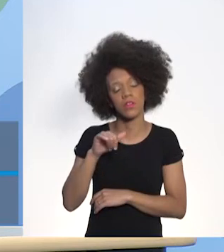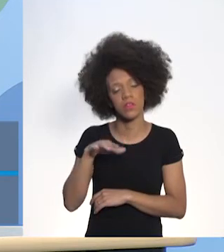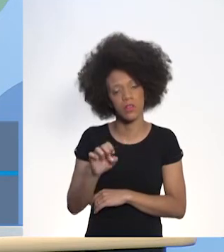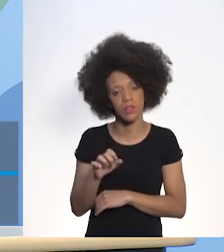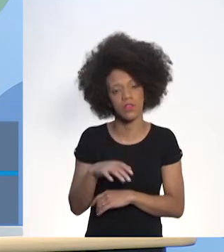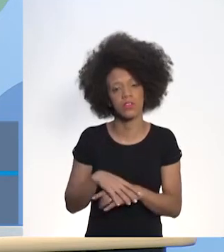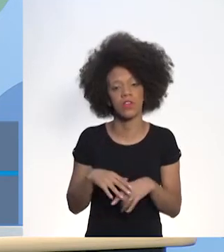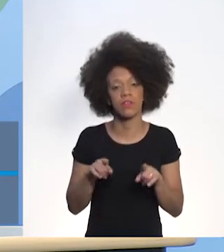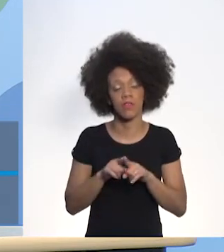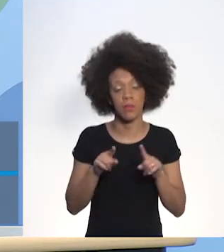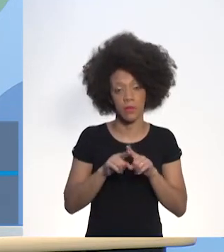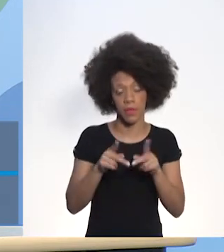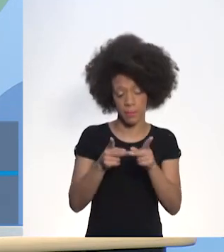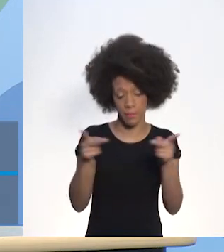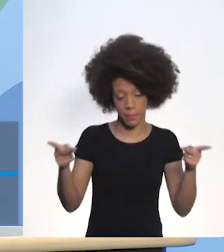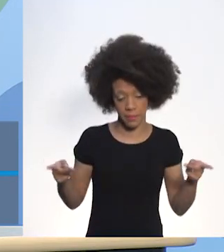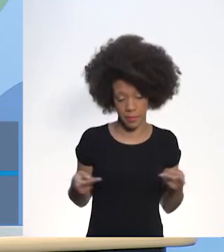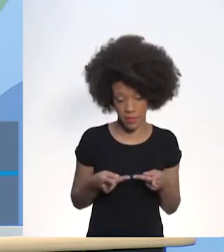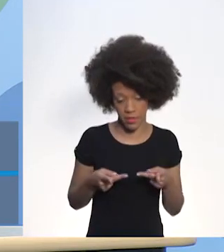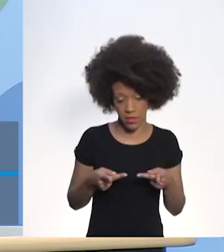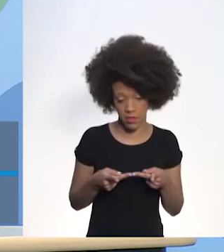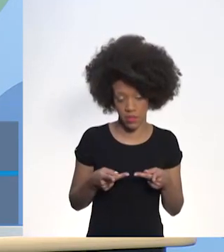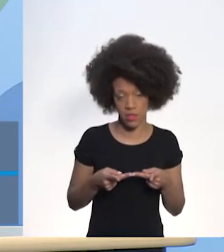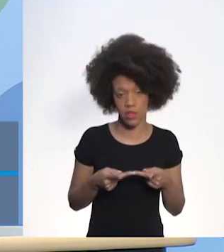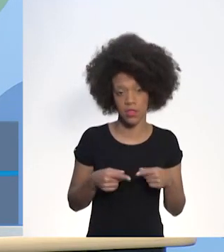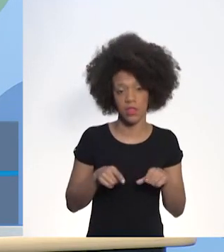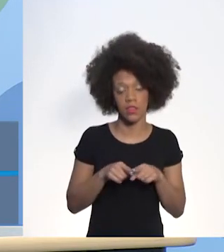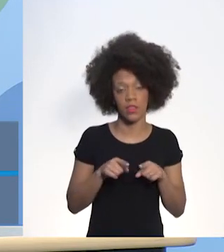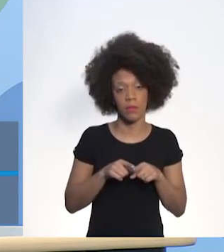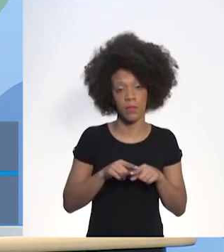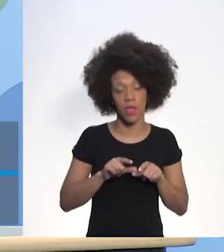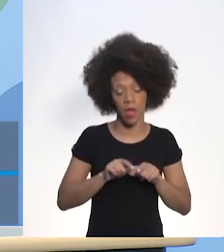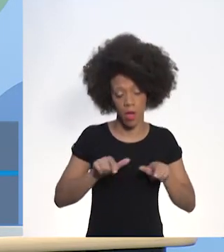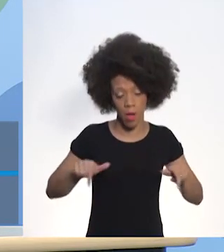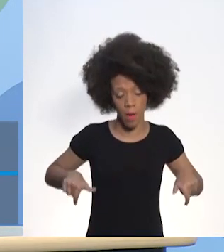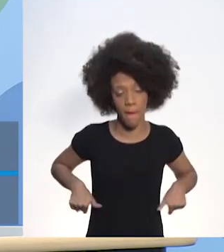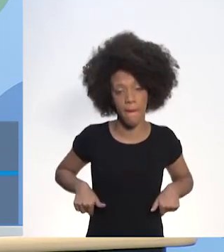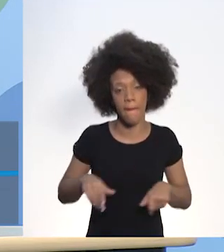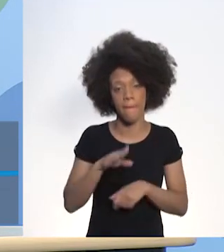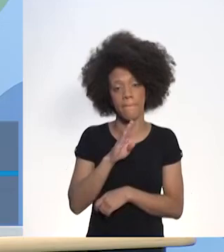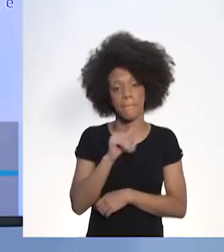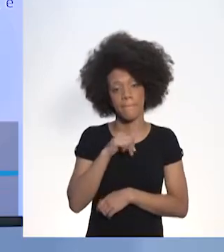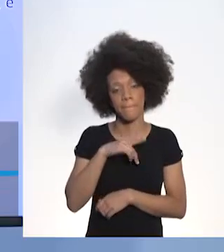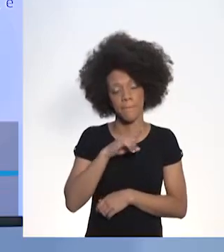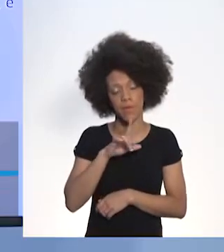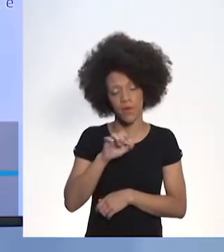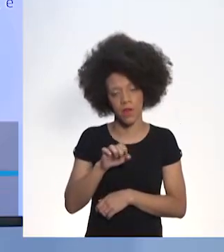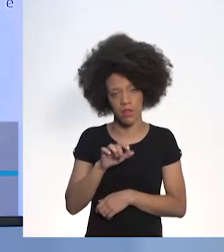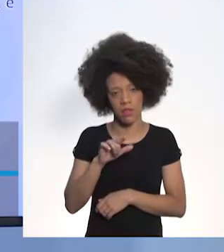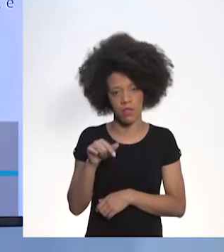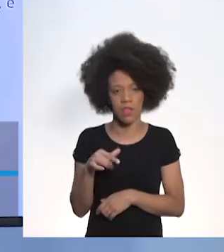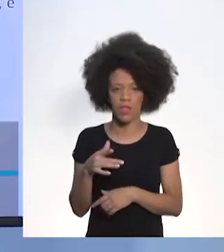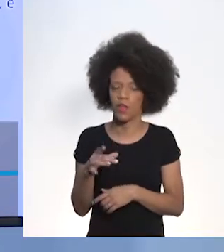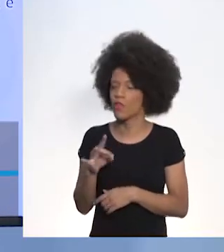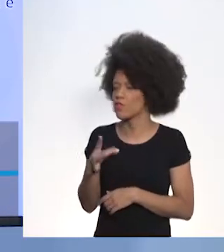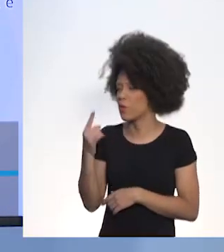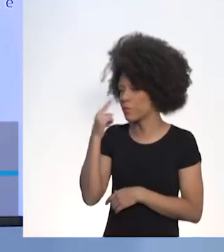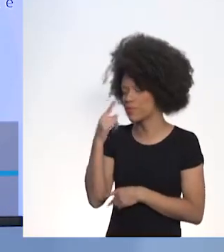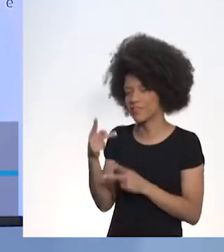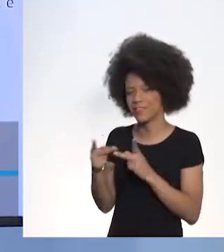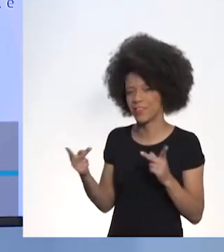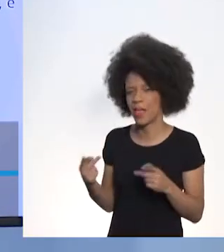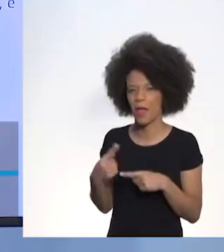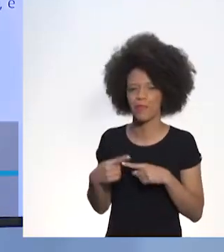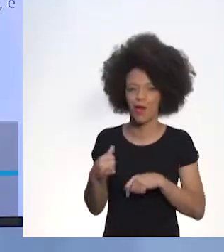associou a pizza, circunferência ao bambolê. Você sabe que eu pensei na pizza, né? Eu não quis falar, porque eu falei, esse gordo só pensa em pizza, né? Ah,